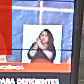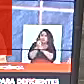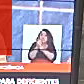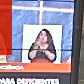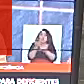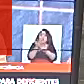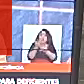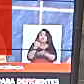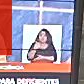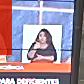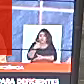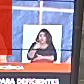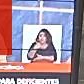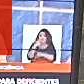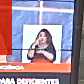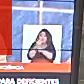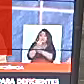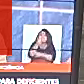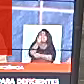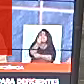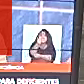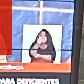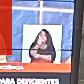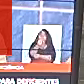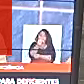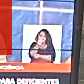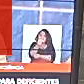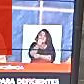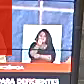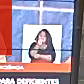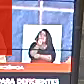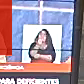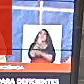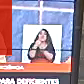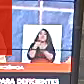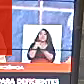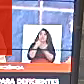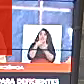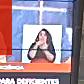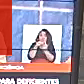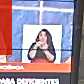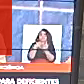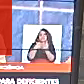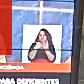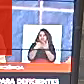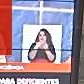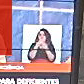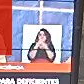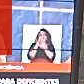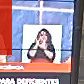7 filhos que eu tenho. Eu tenho 2 engenheiros, que são dois são engenheiros elétricos. Um é engenheiro civil, um é